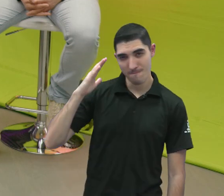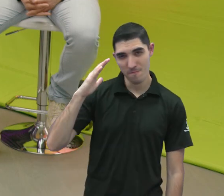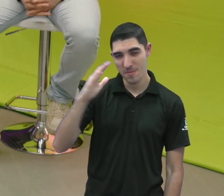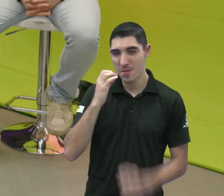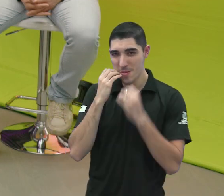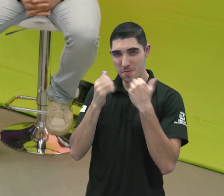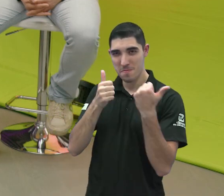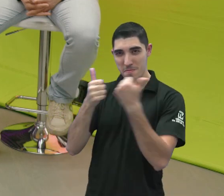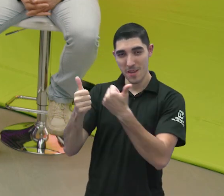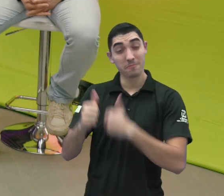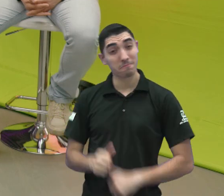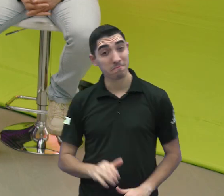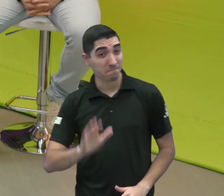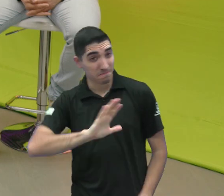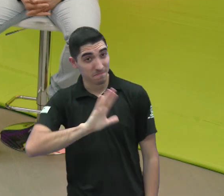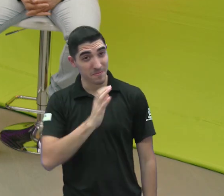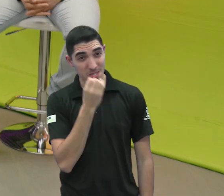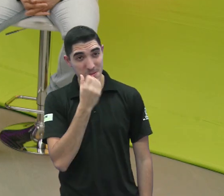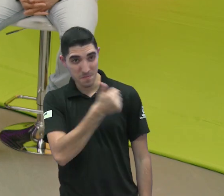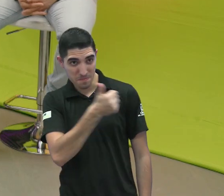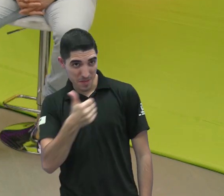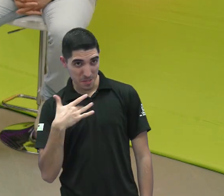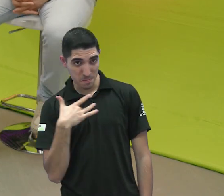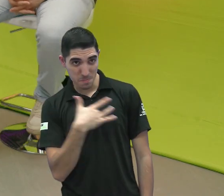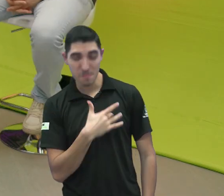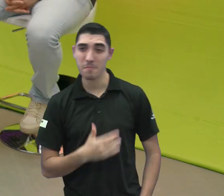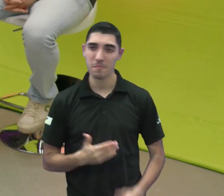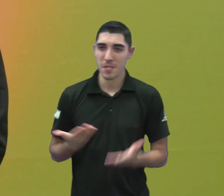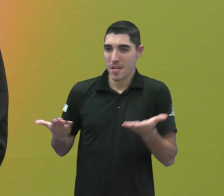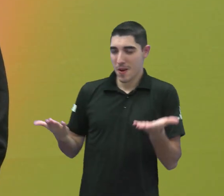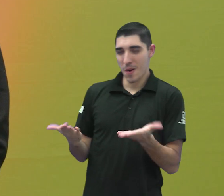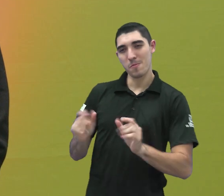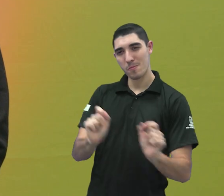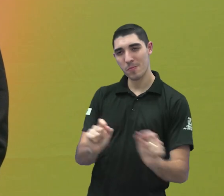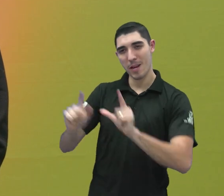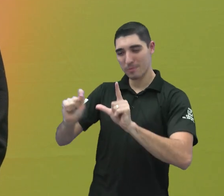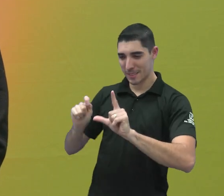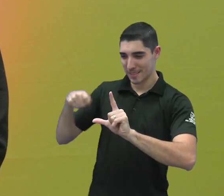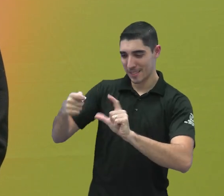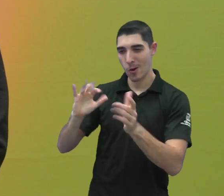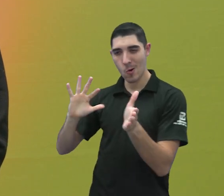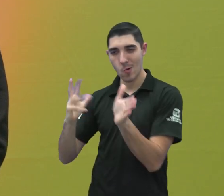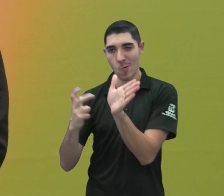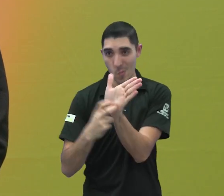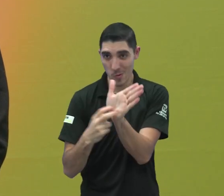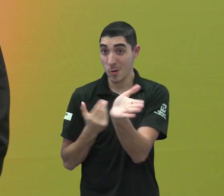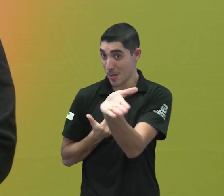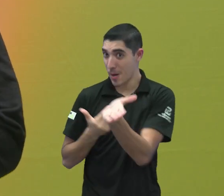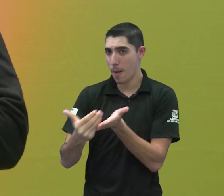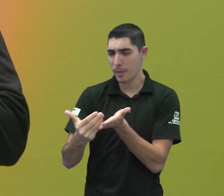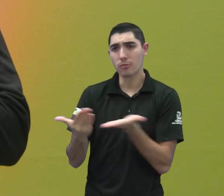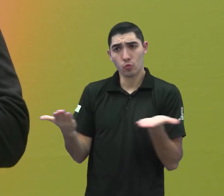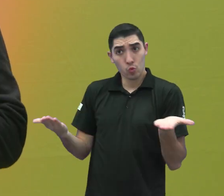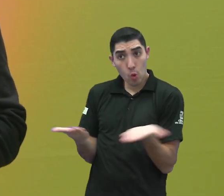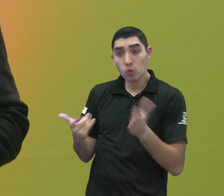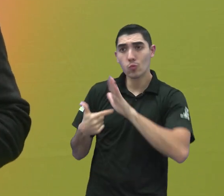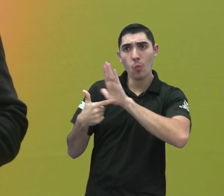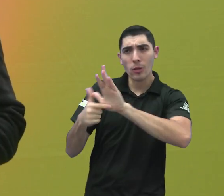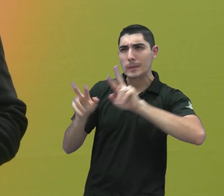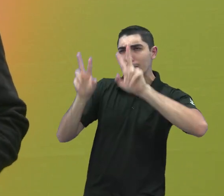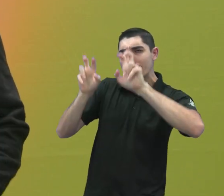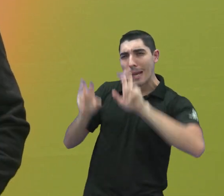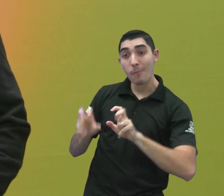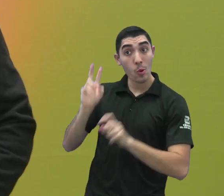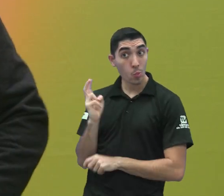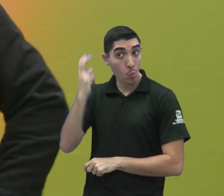Fala galera, tudo certo? E aí, minha gente, tudo certo por aí também? Começamos mais um Conexão Cultura e o programa tá cheio de dicas